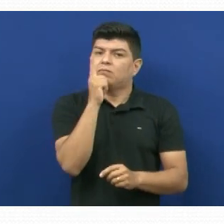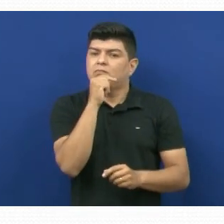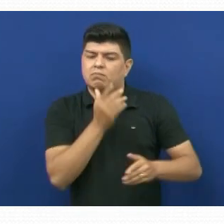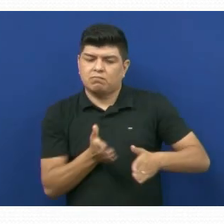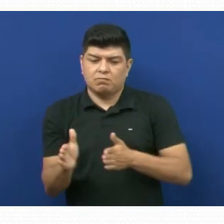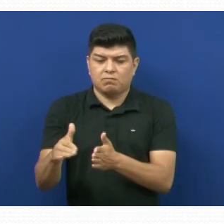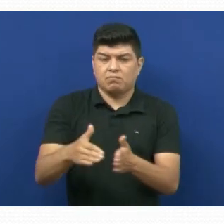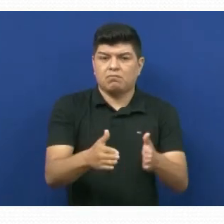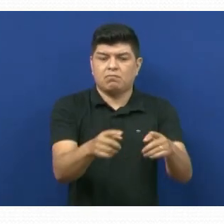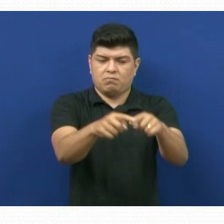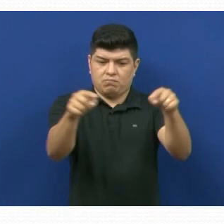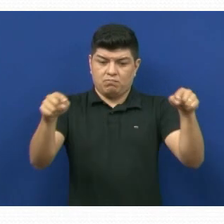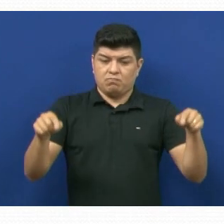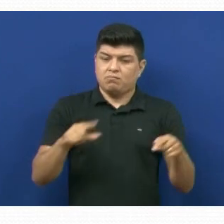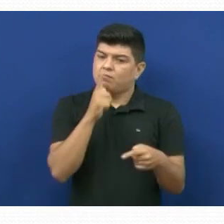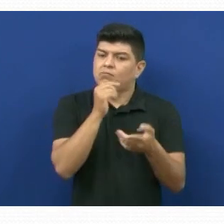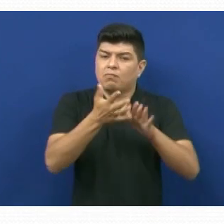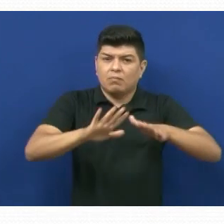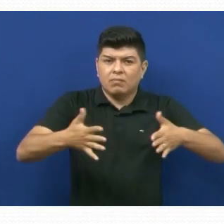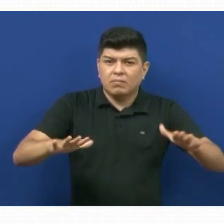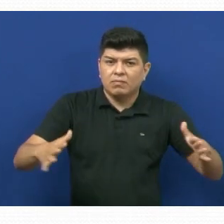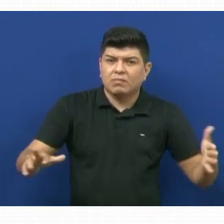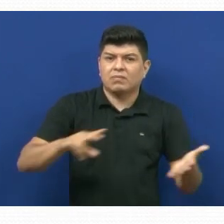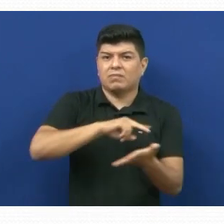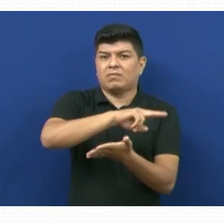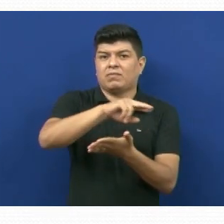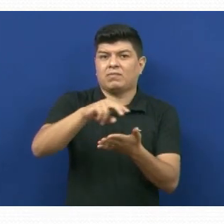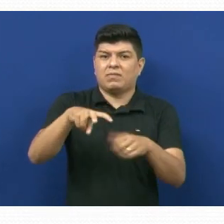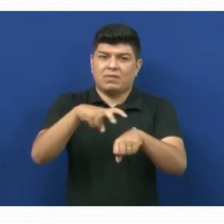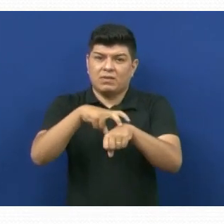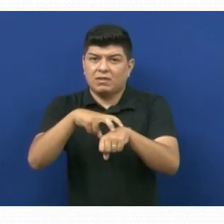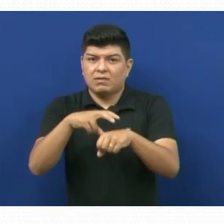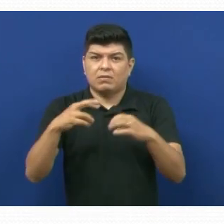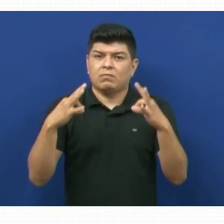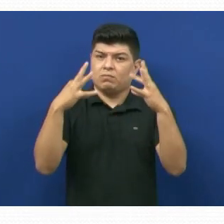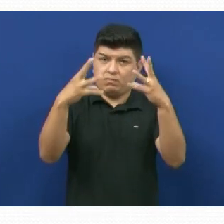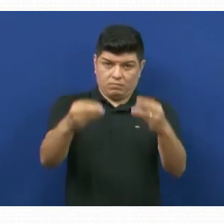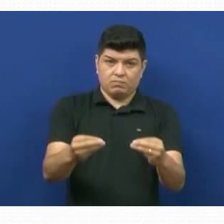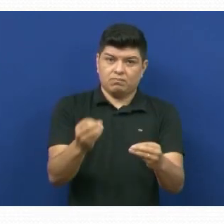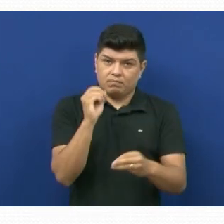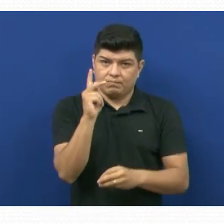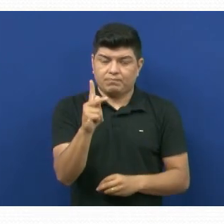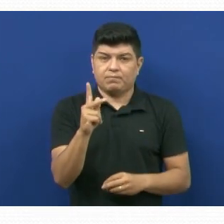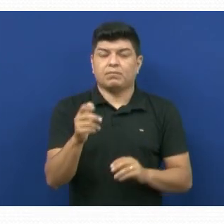rios, lagos, oceanos, mares e a vegetação de uma maneira geral,